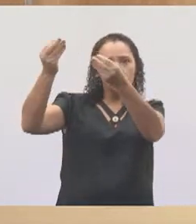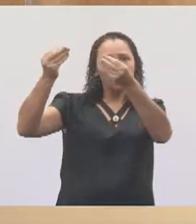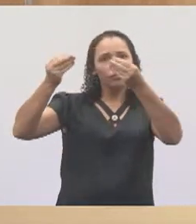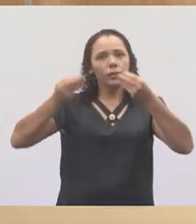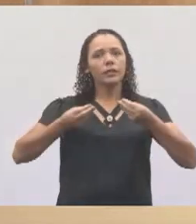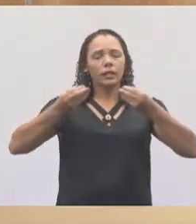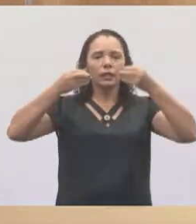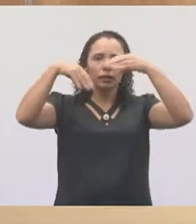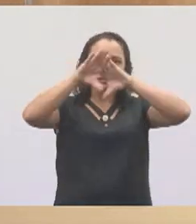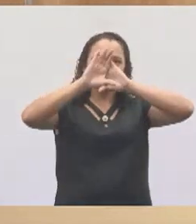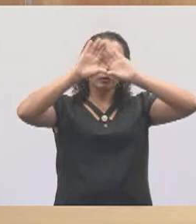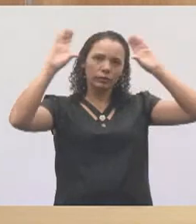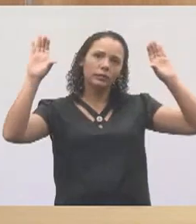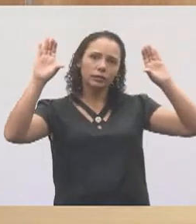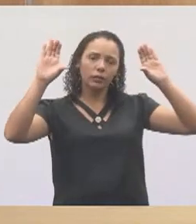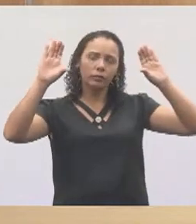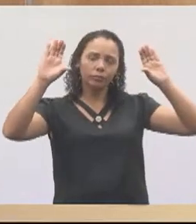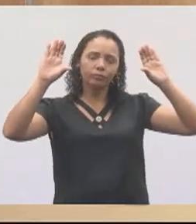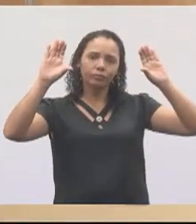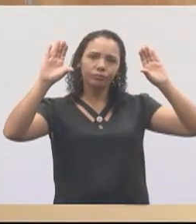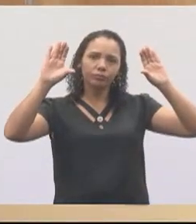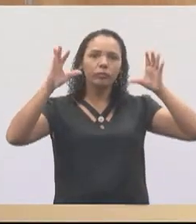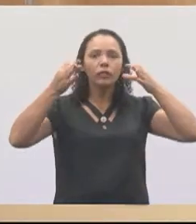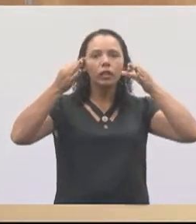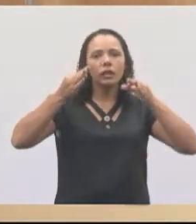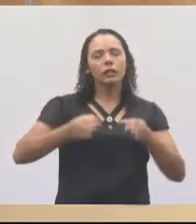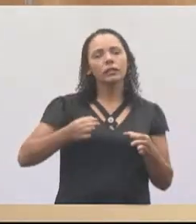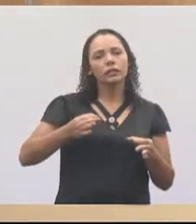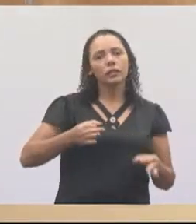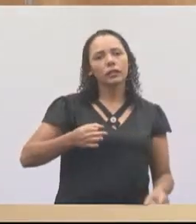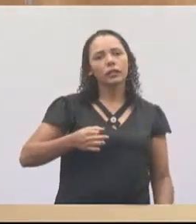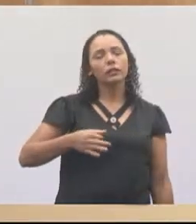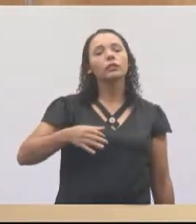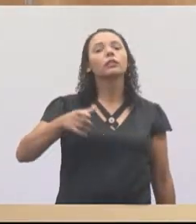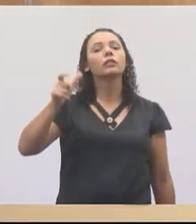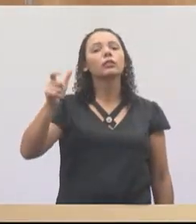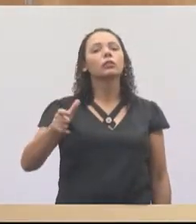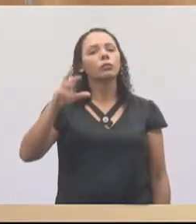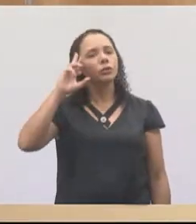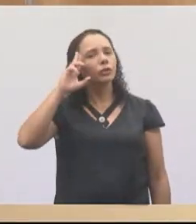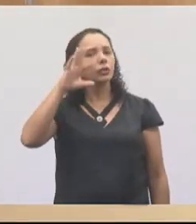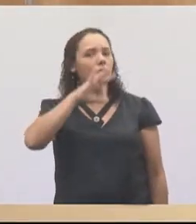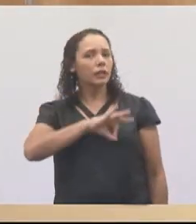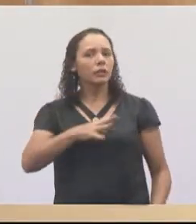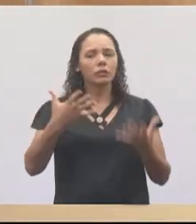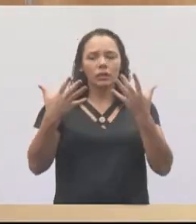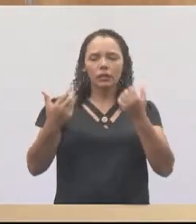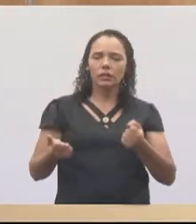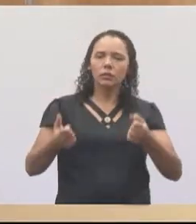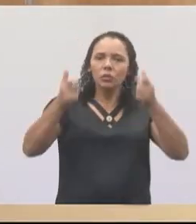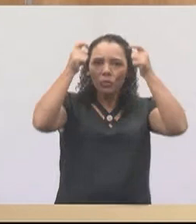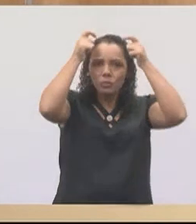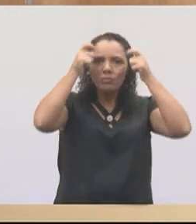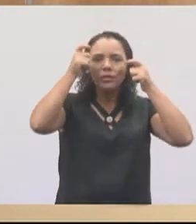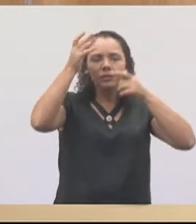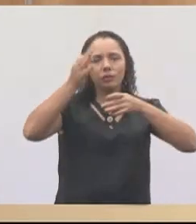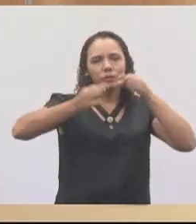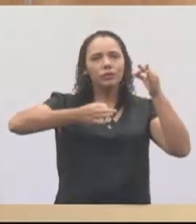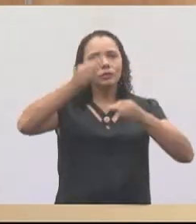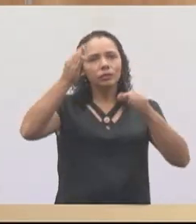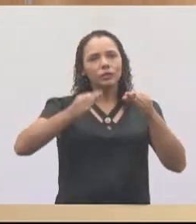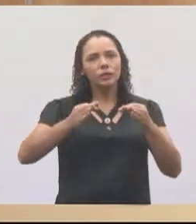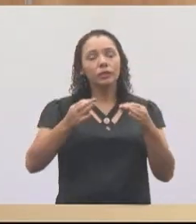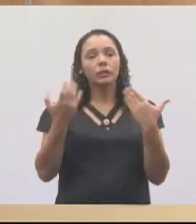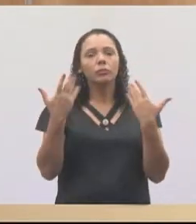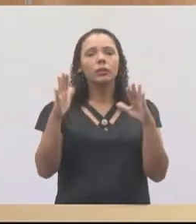naquele dia. Eu não tenho dúvida que o Dr. Tales recebeu essa coroa da justiça. Parabéns a todos vocês,